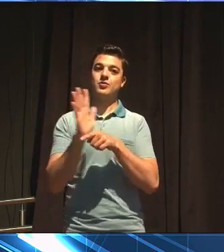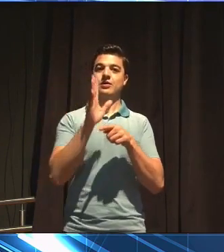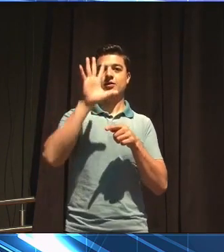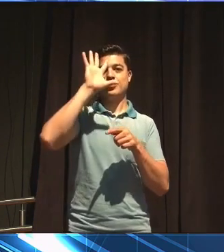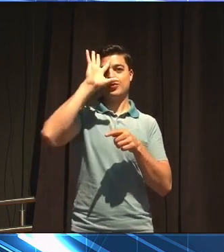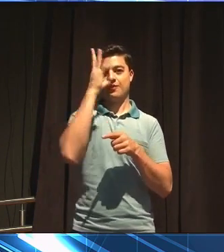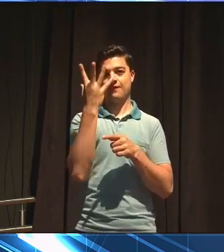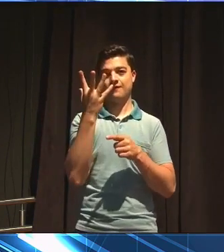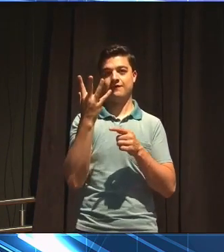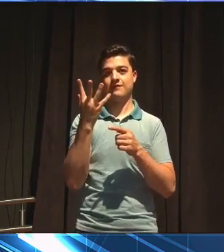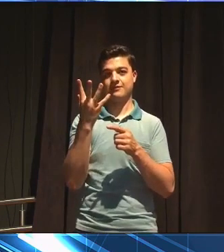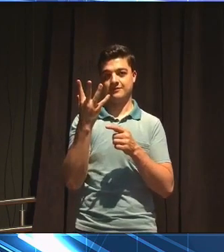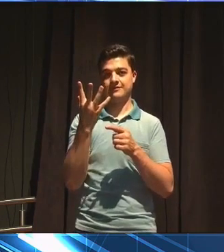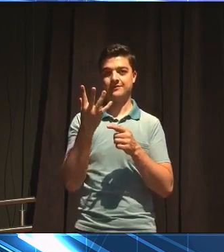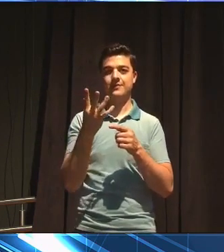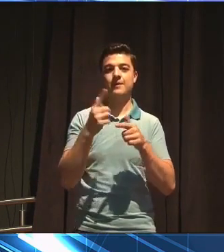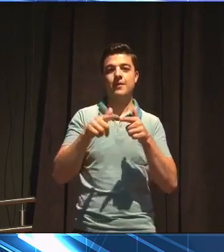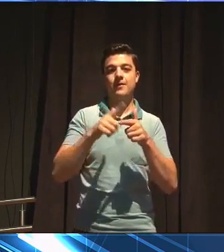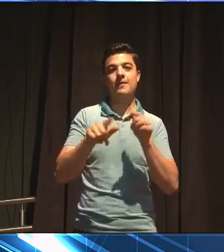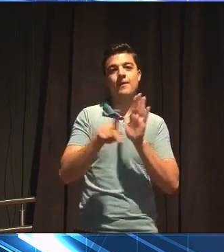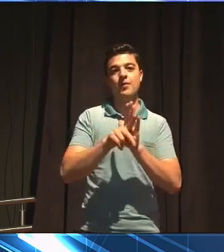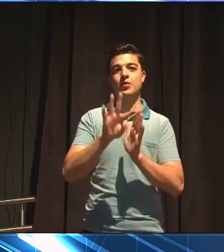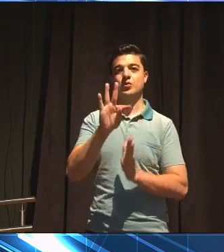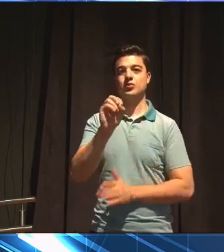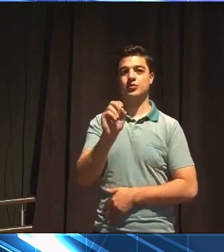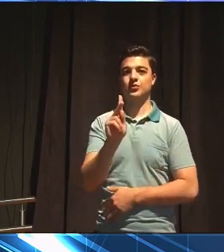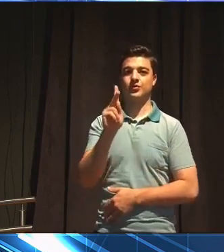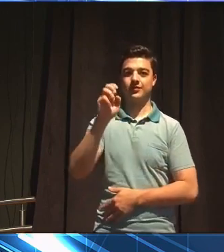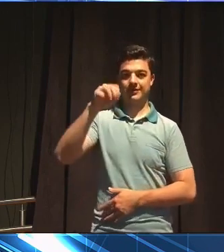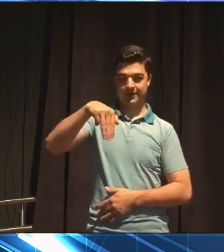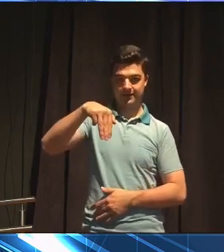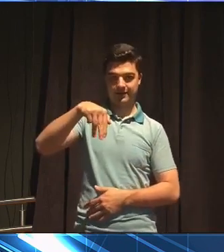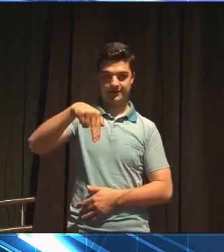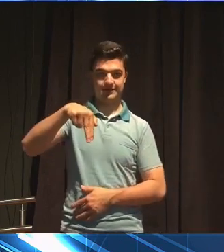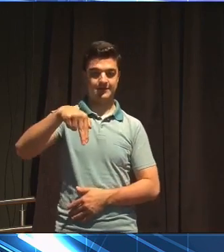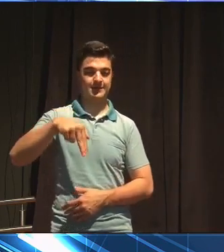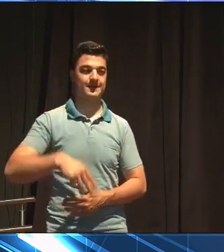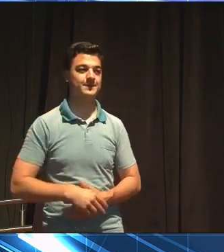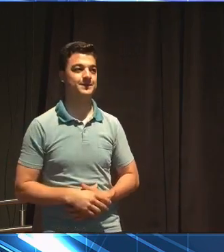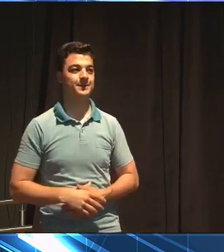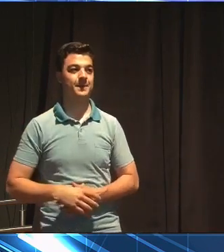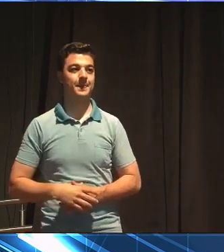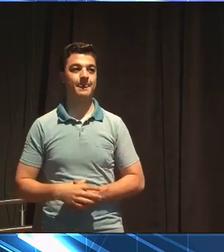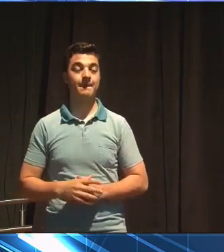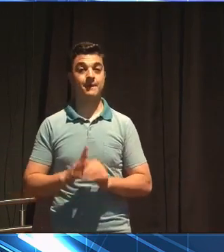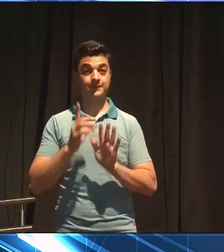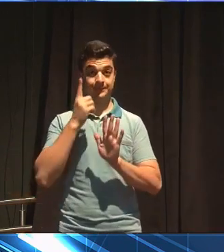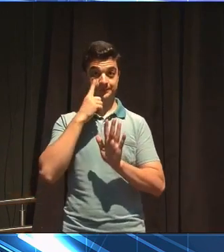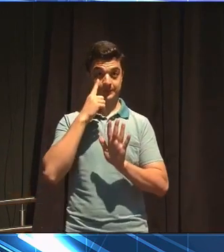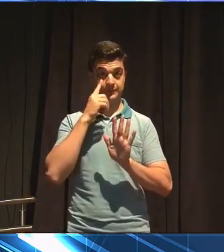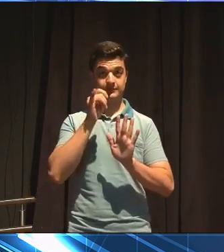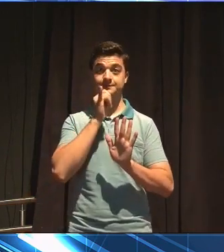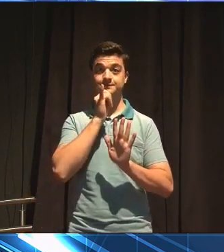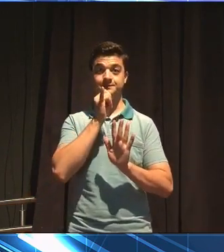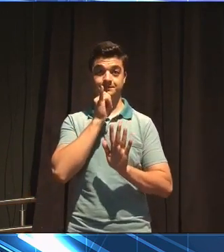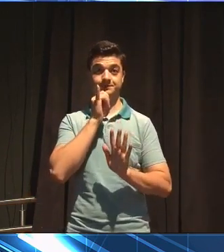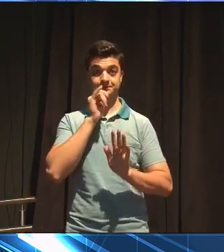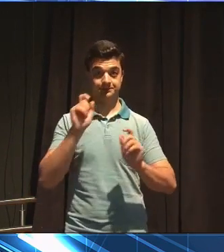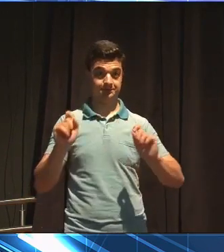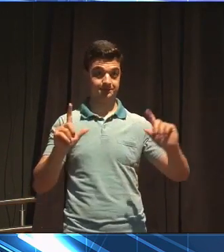gente do token. E aí eu vou dar um exemplo, um cenário mais palpável. Aqui é um recorte